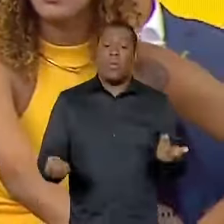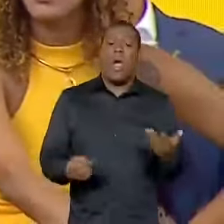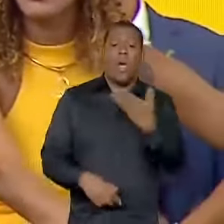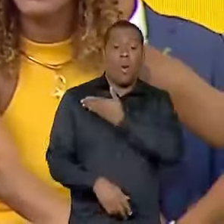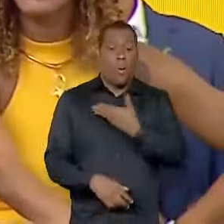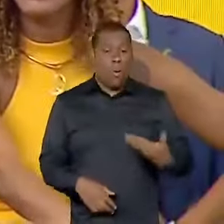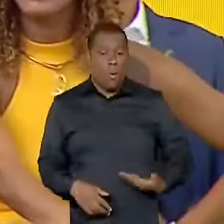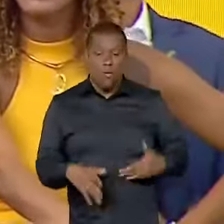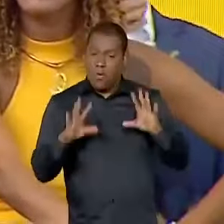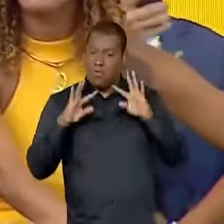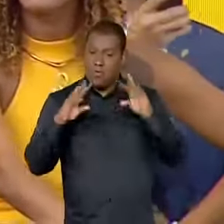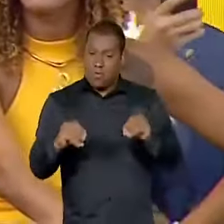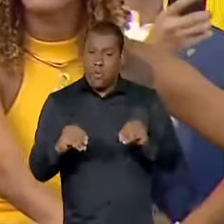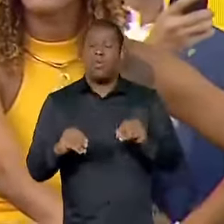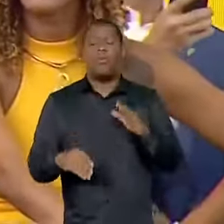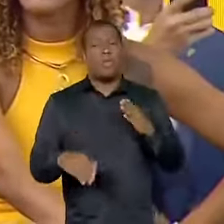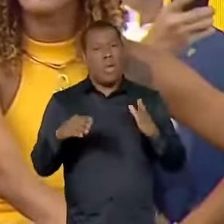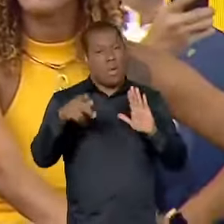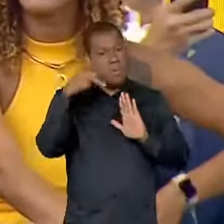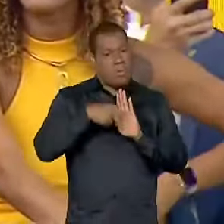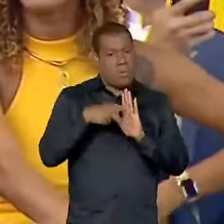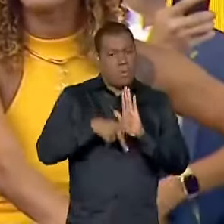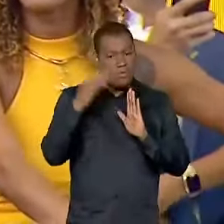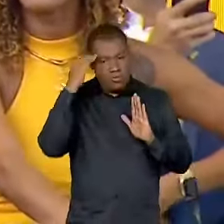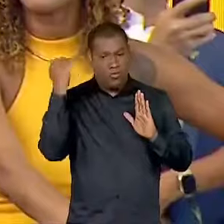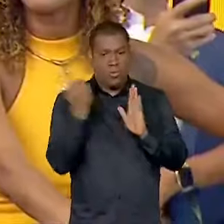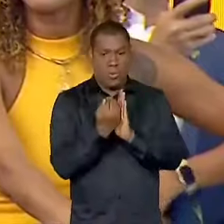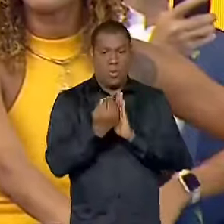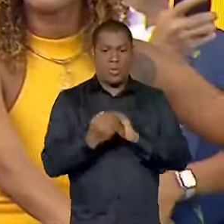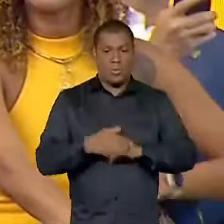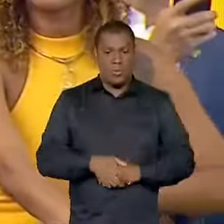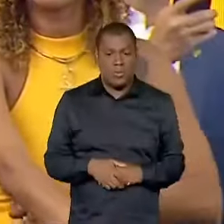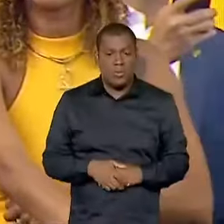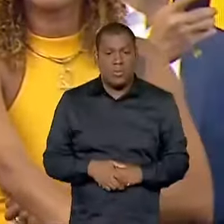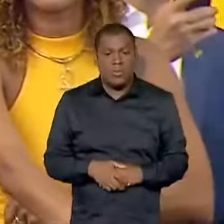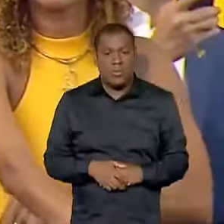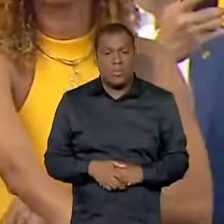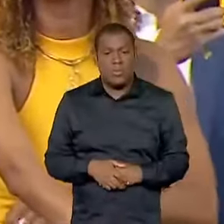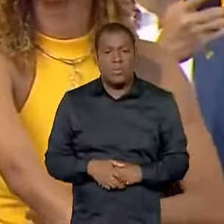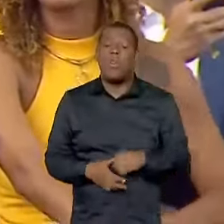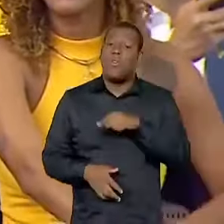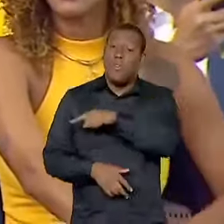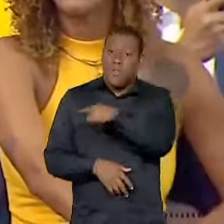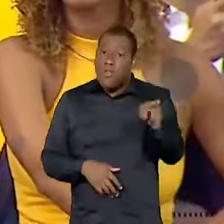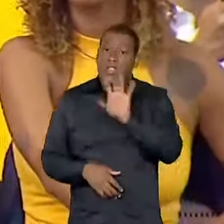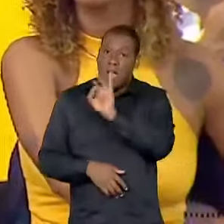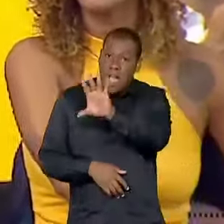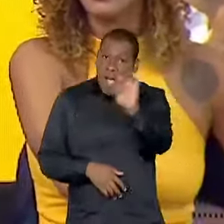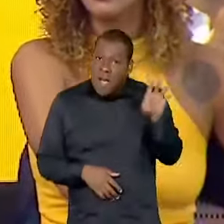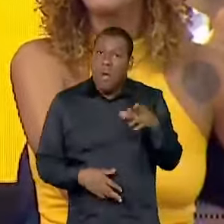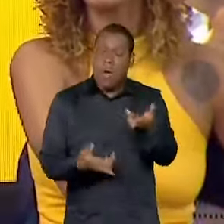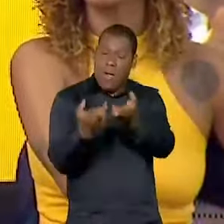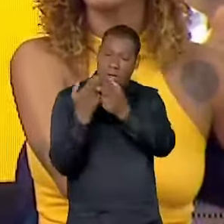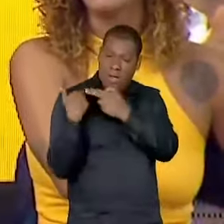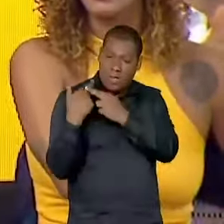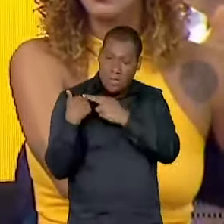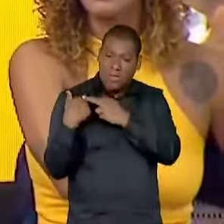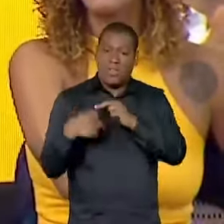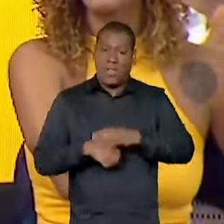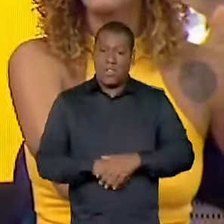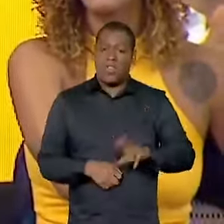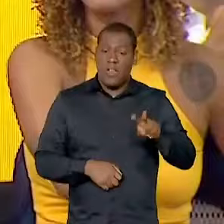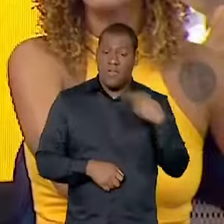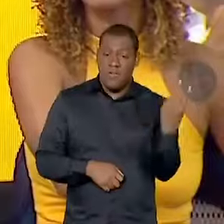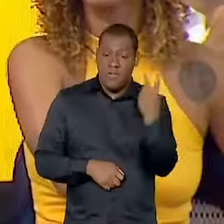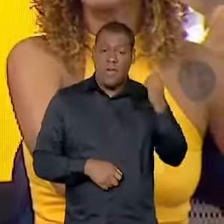vocês percebem a responsabilidade de cada uma e de cada um de vocês que está valorizando